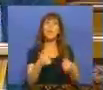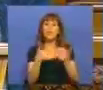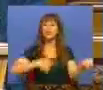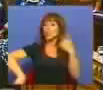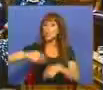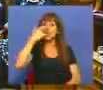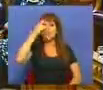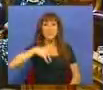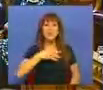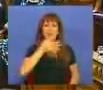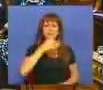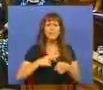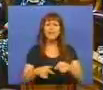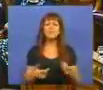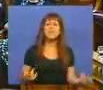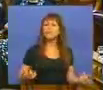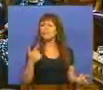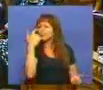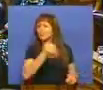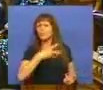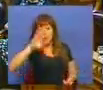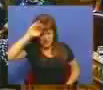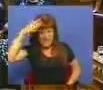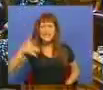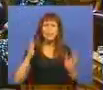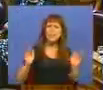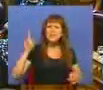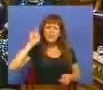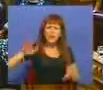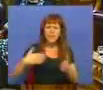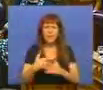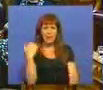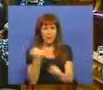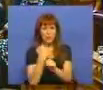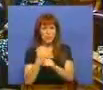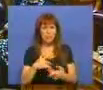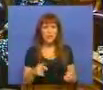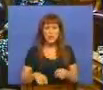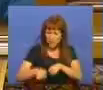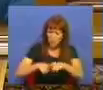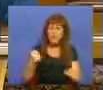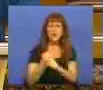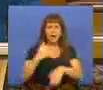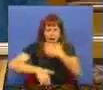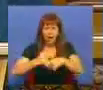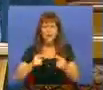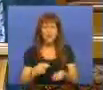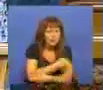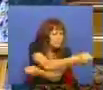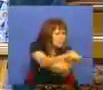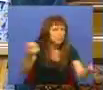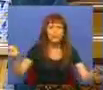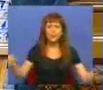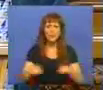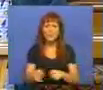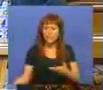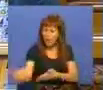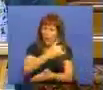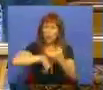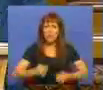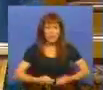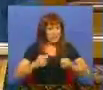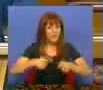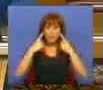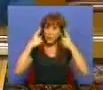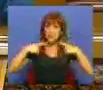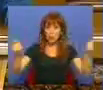gente que hoje falamos. Tanta gente que sabe que é preciso valorizar o trabalho, ter políticas ativas de redistribuição e recuperar o